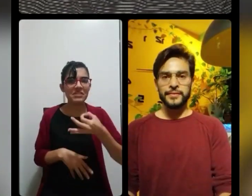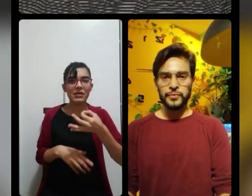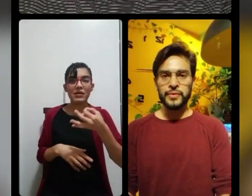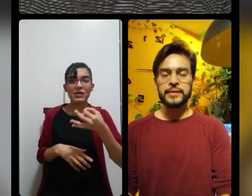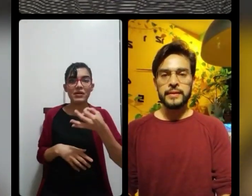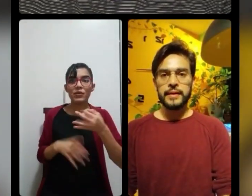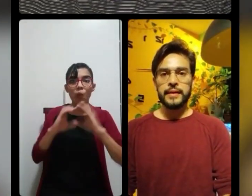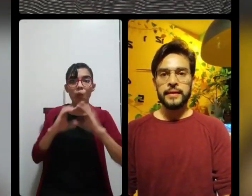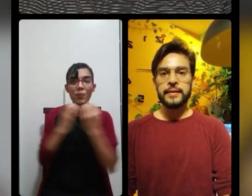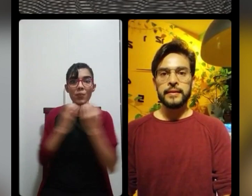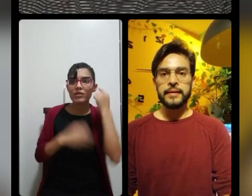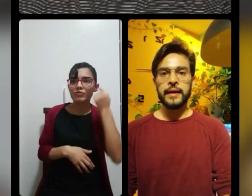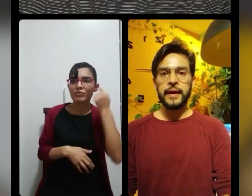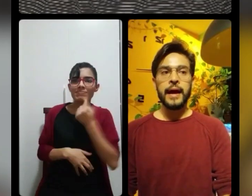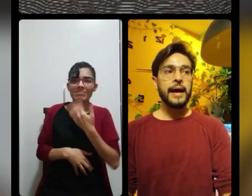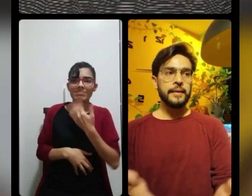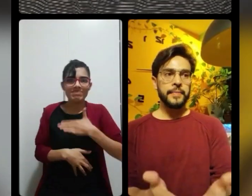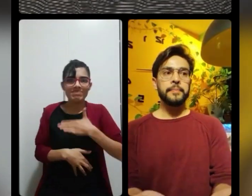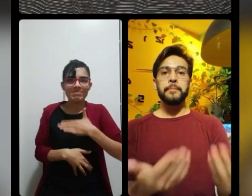a literatura